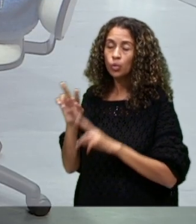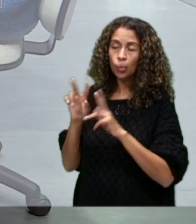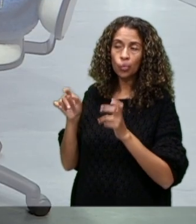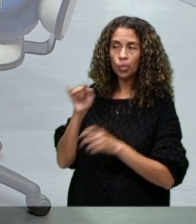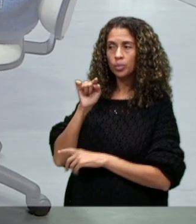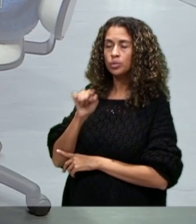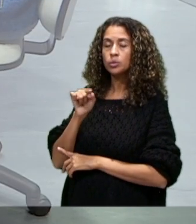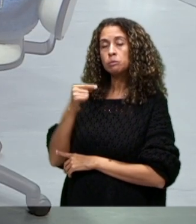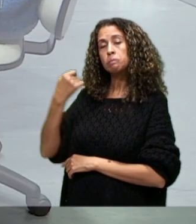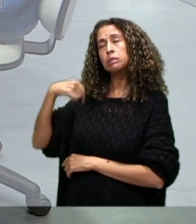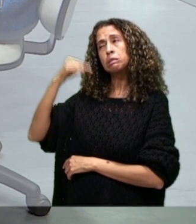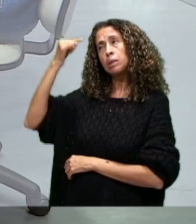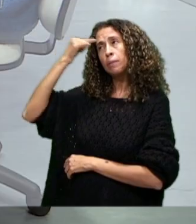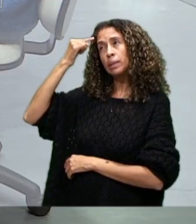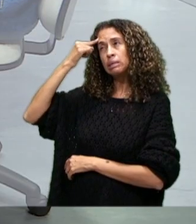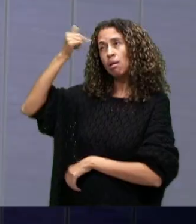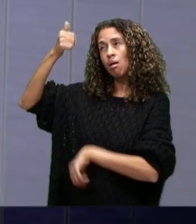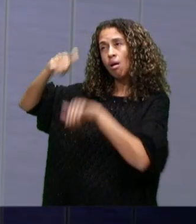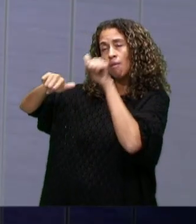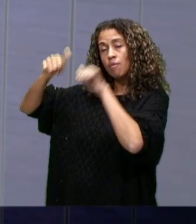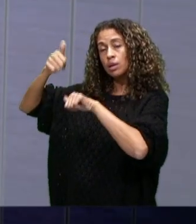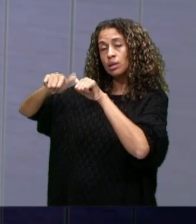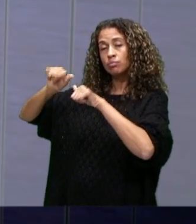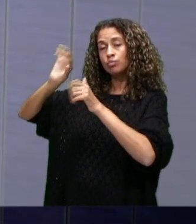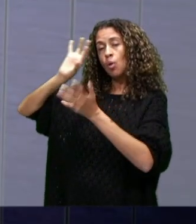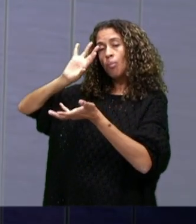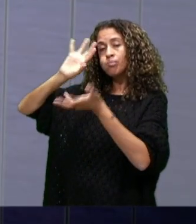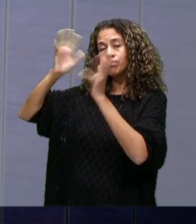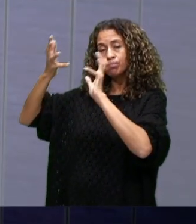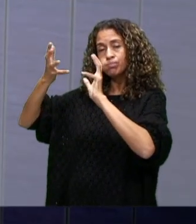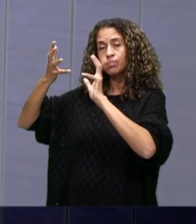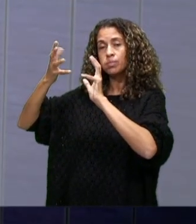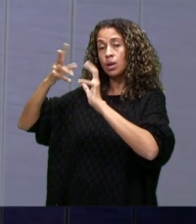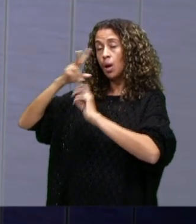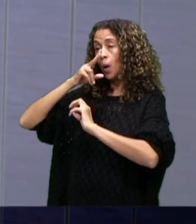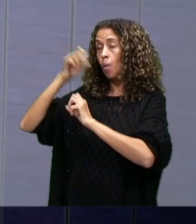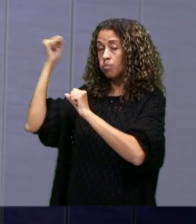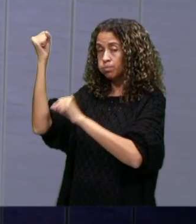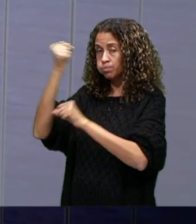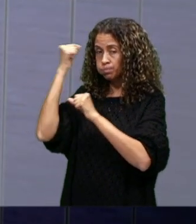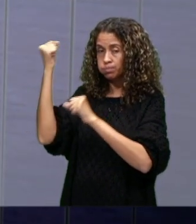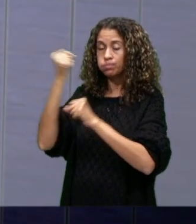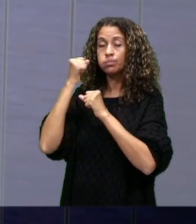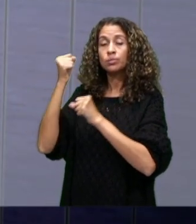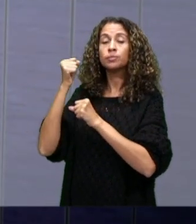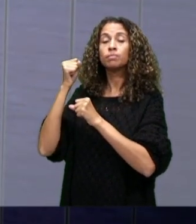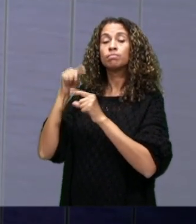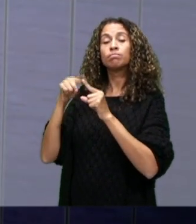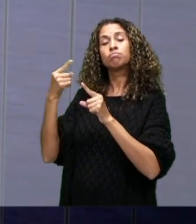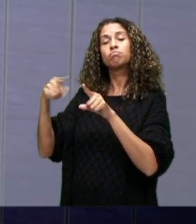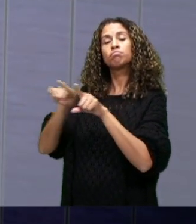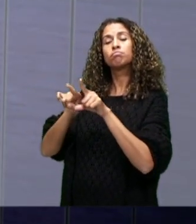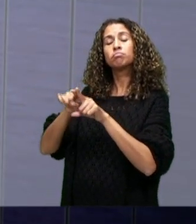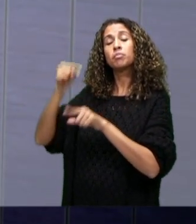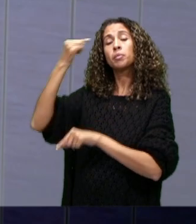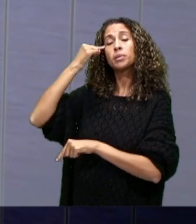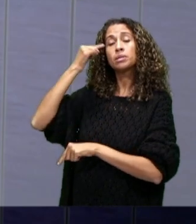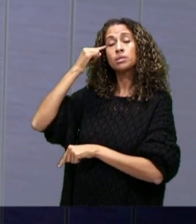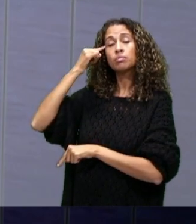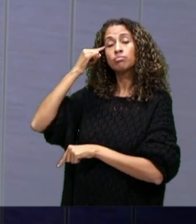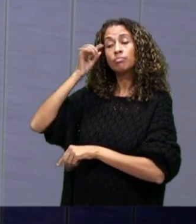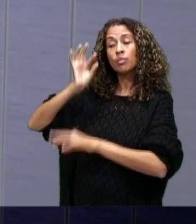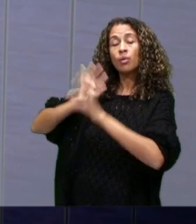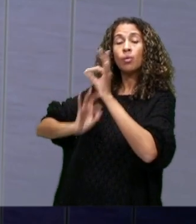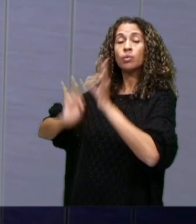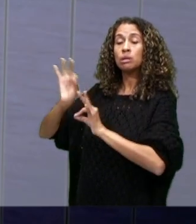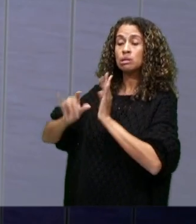pensar no evento climático extremo, né, quando ele acontece, mas a gente tem que pensar também num